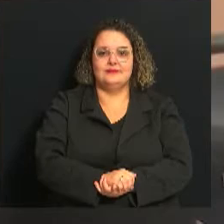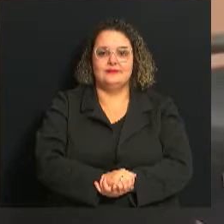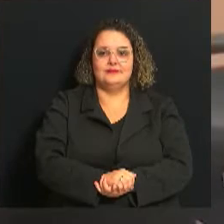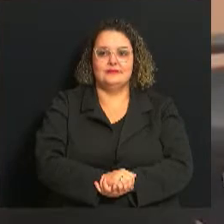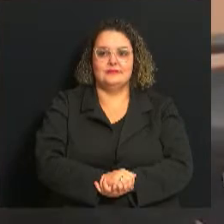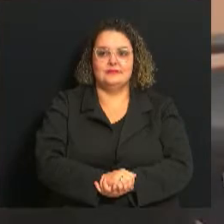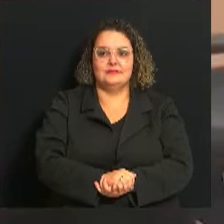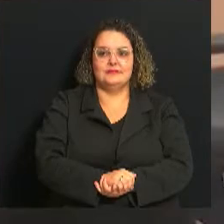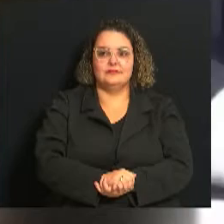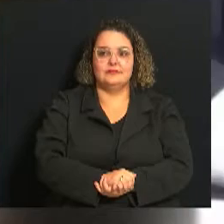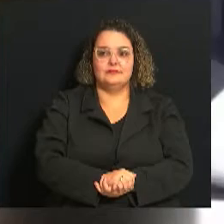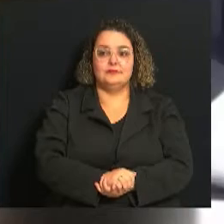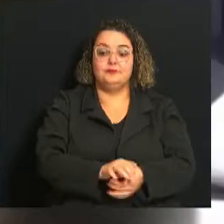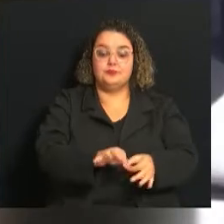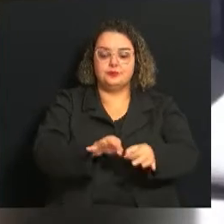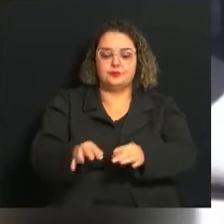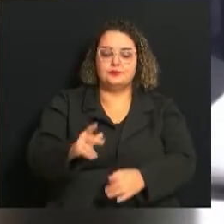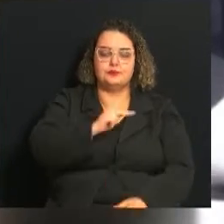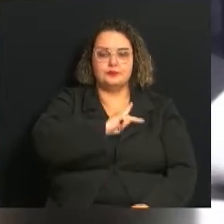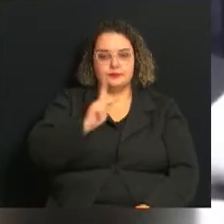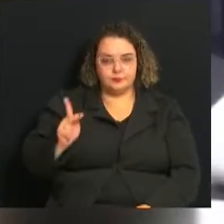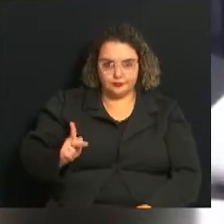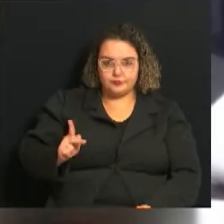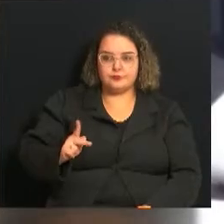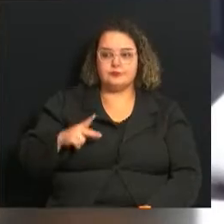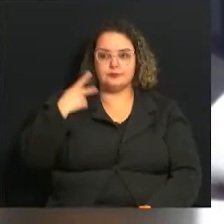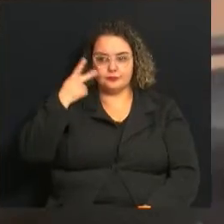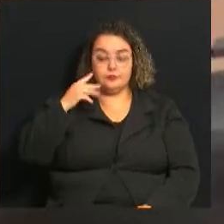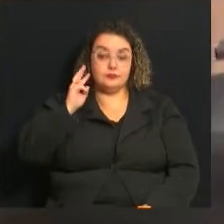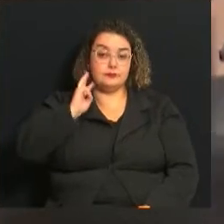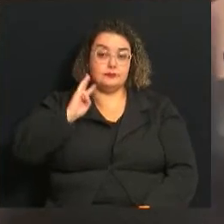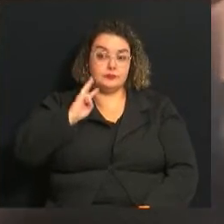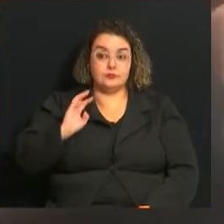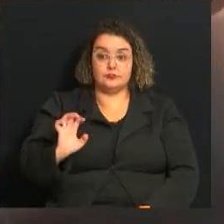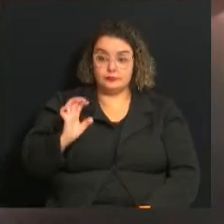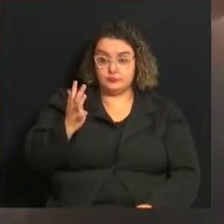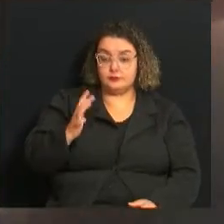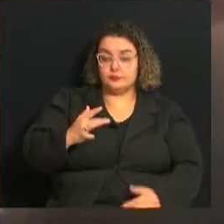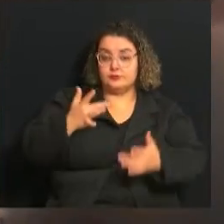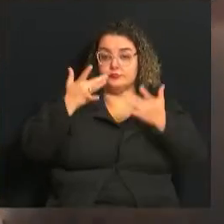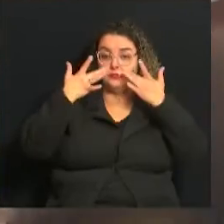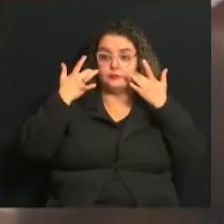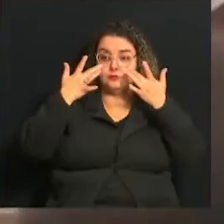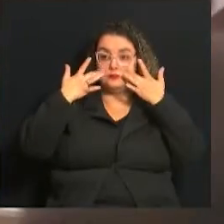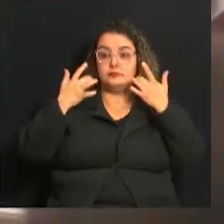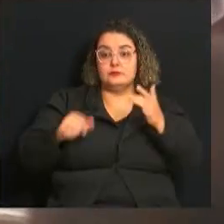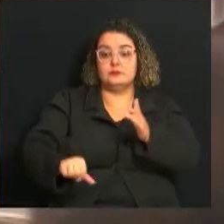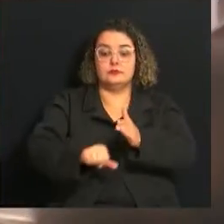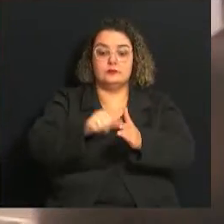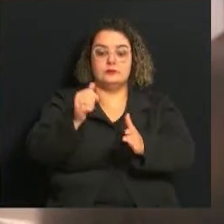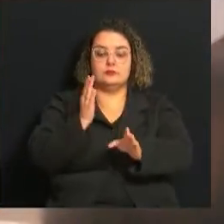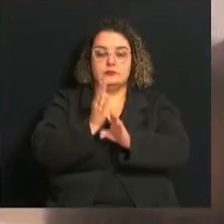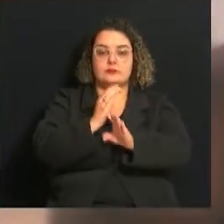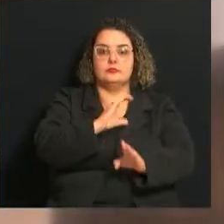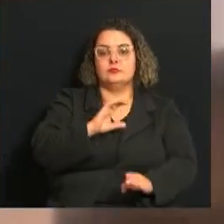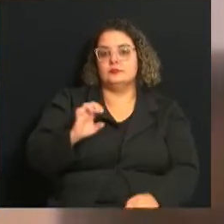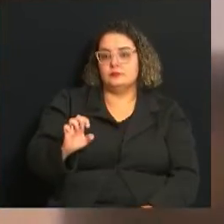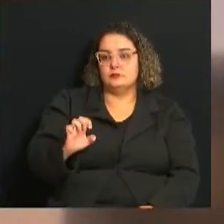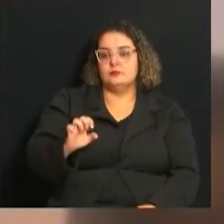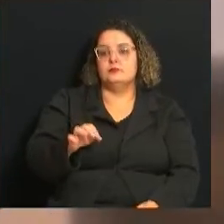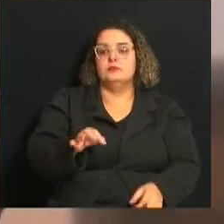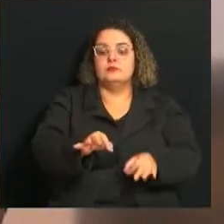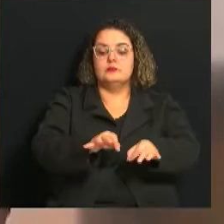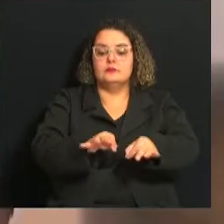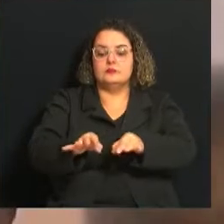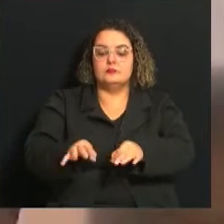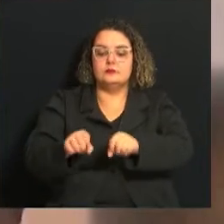Sob a condução do vereador Cecílio Santos, foi realizado na Câmara o primeiro encontro da CE que trata da operação do